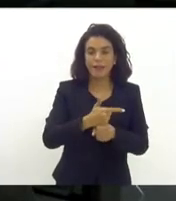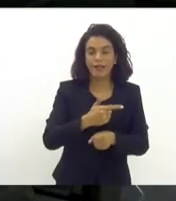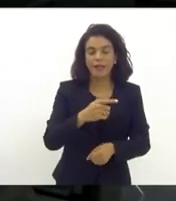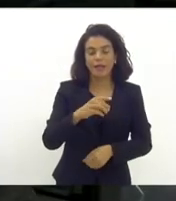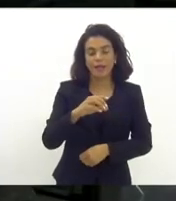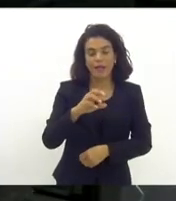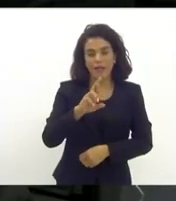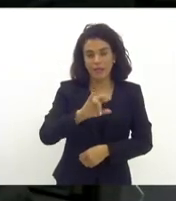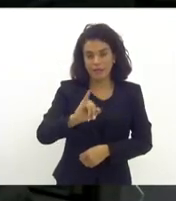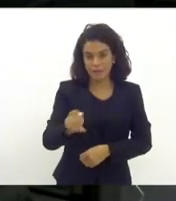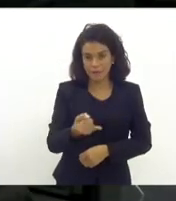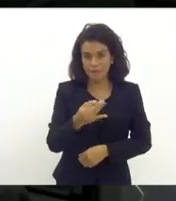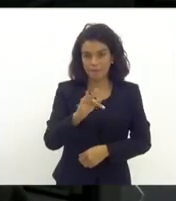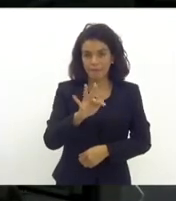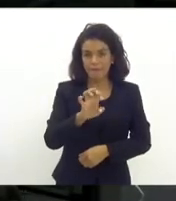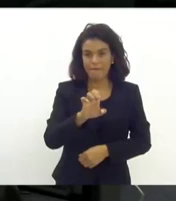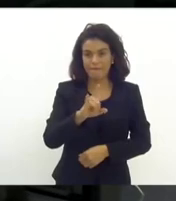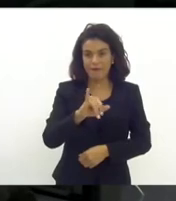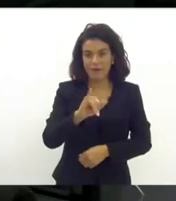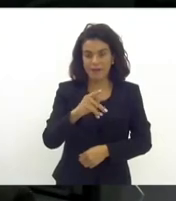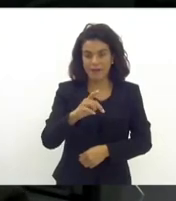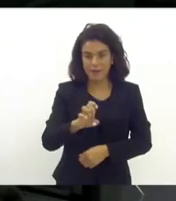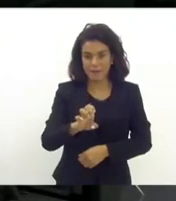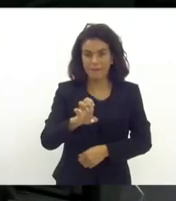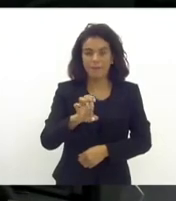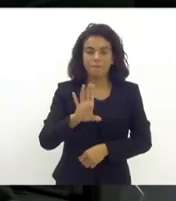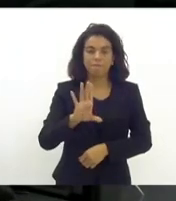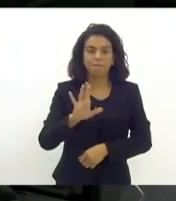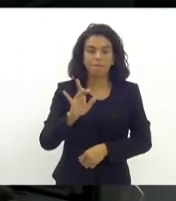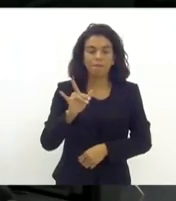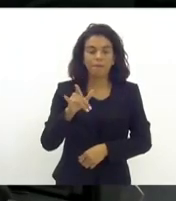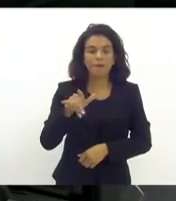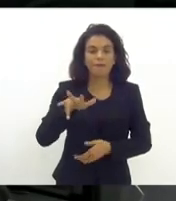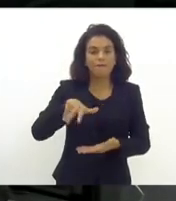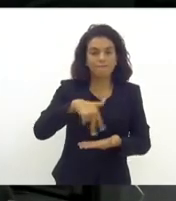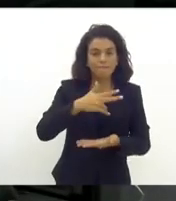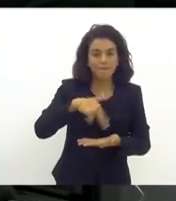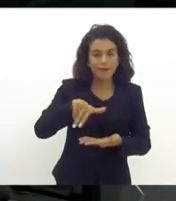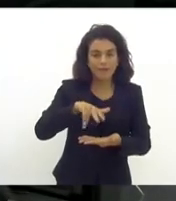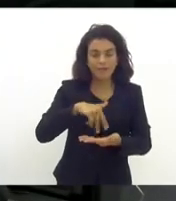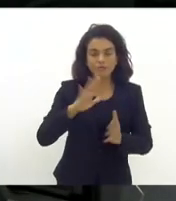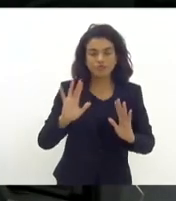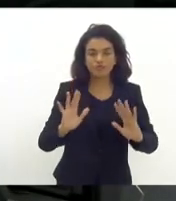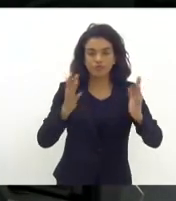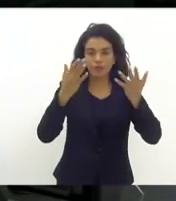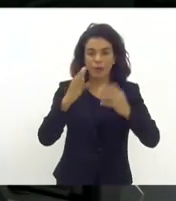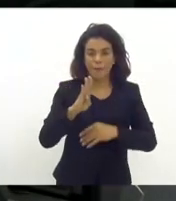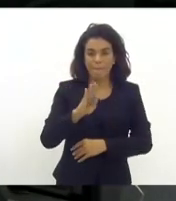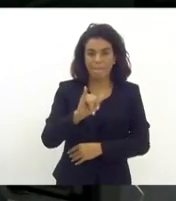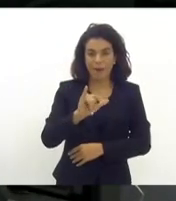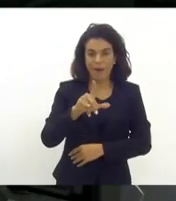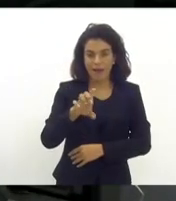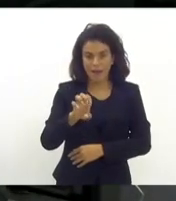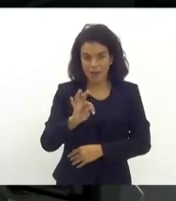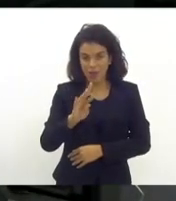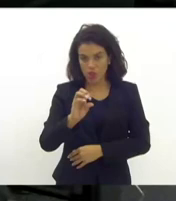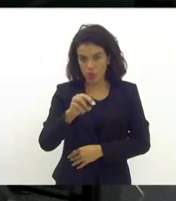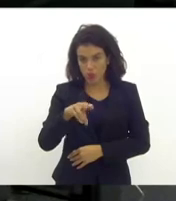Felipe Garcia do bloco baile todo Renan o